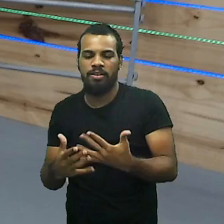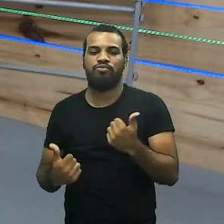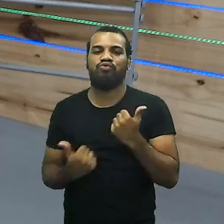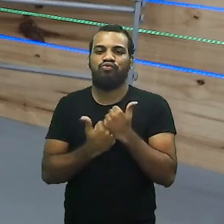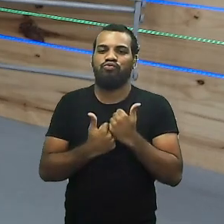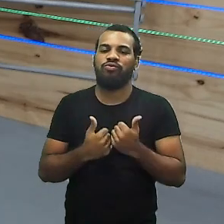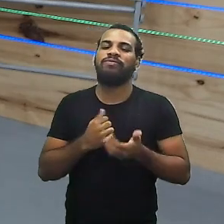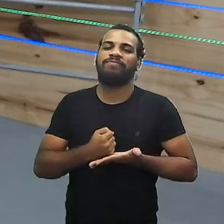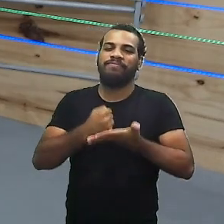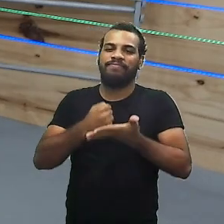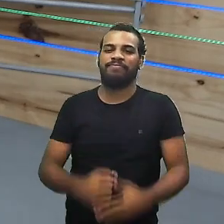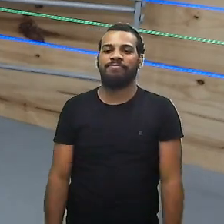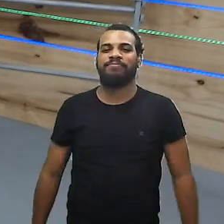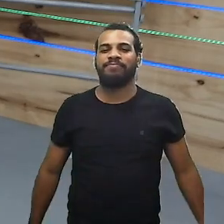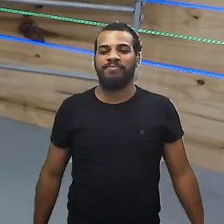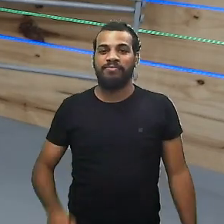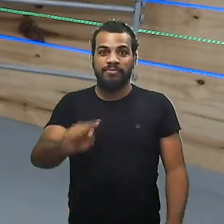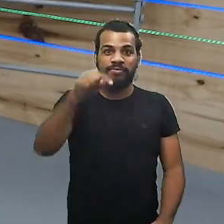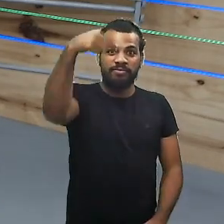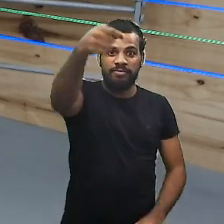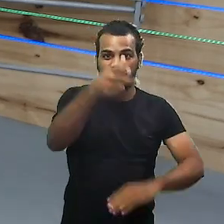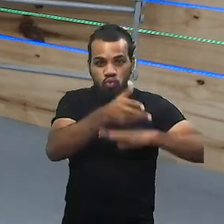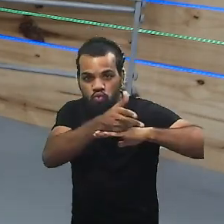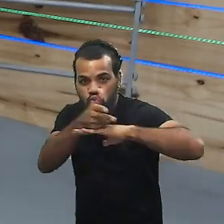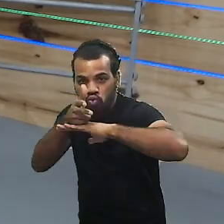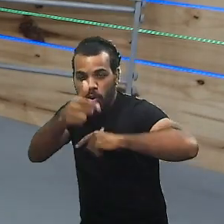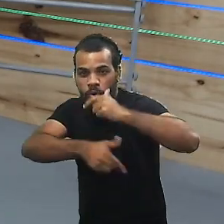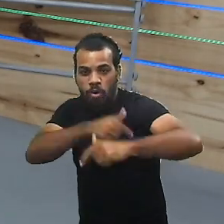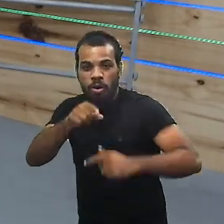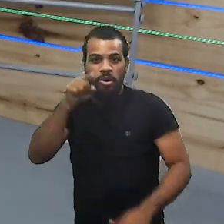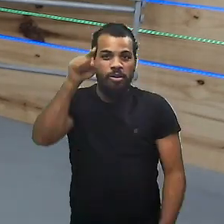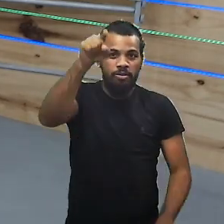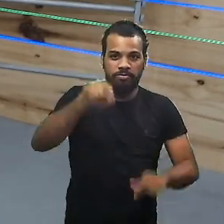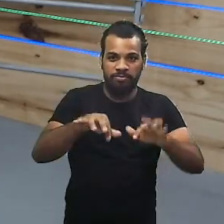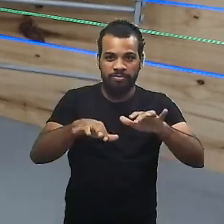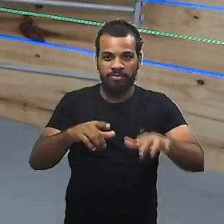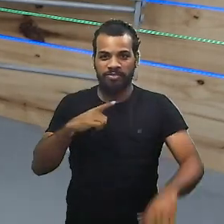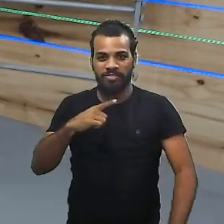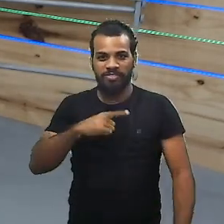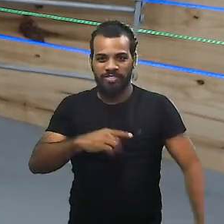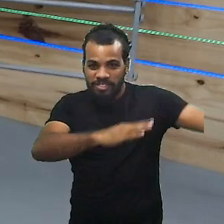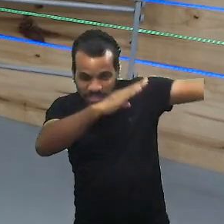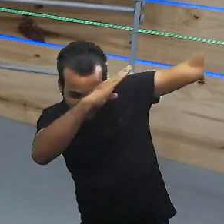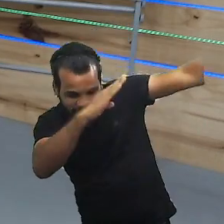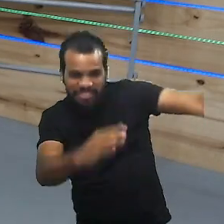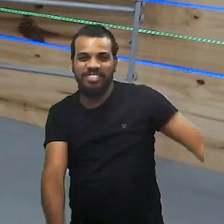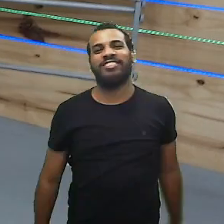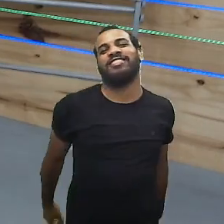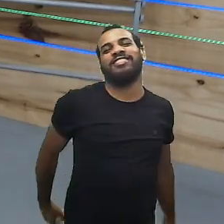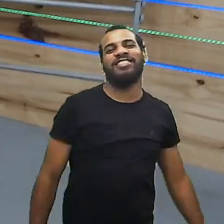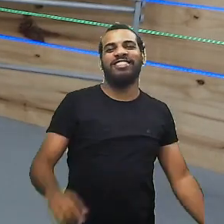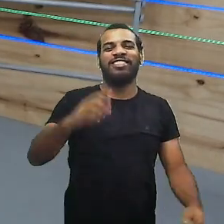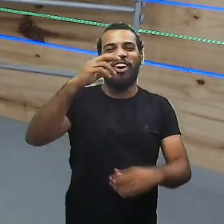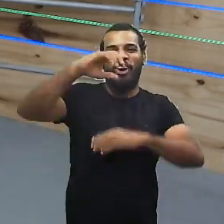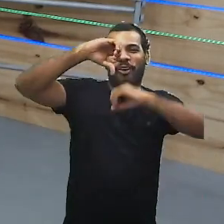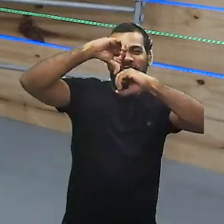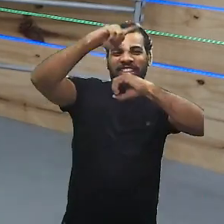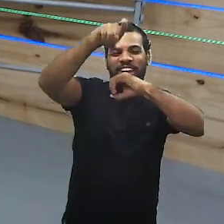suporte, show de bola. E lá atrás dos bastidores das câmeras, estamos com o Robertão da transmissão, meu querido.